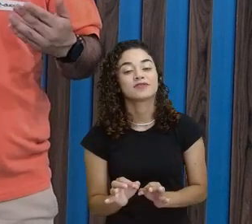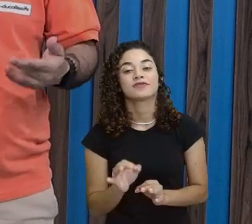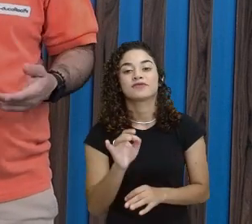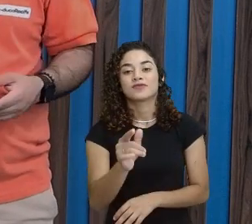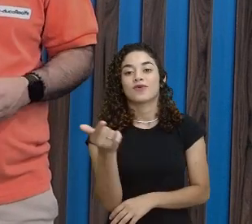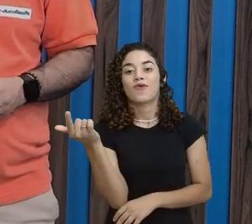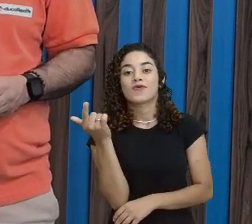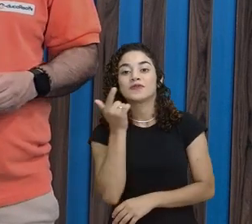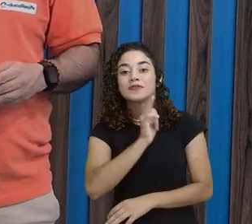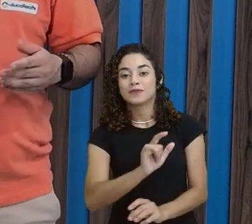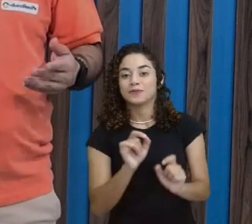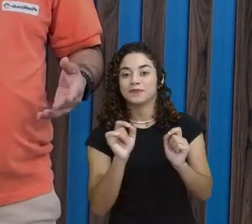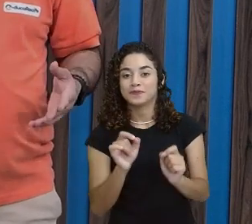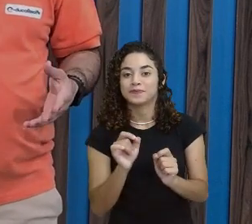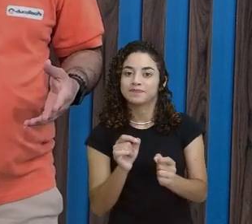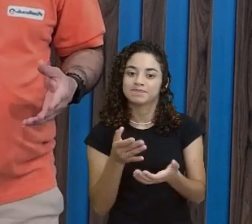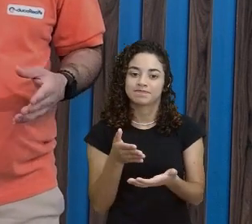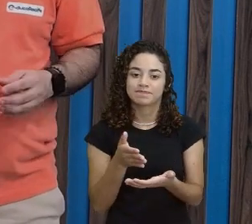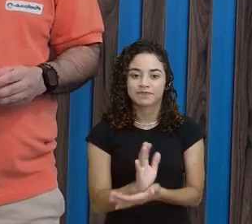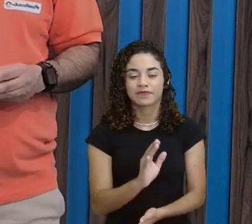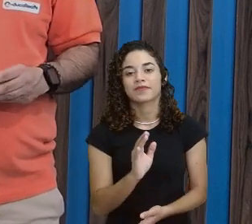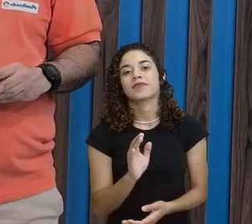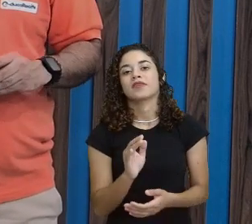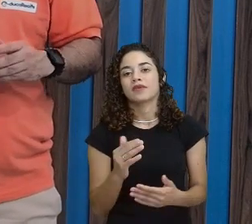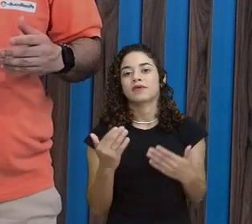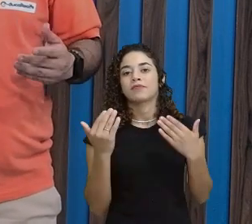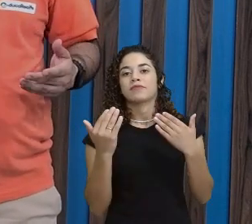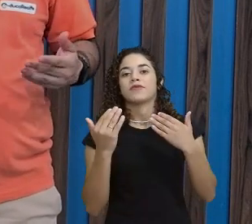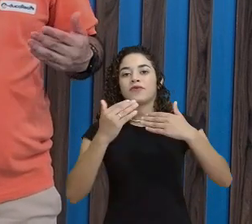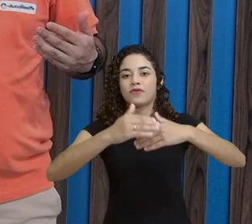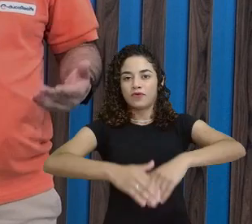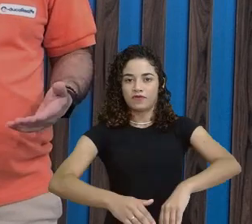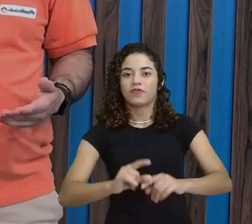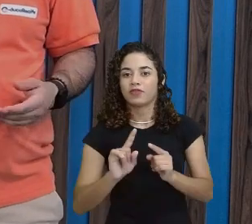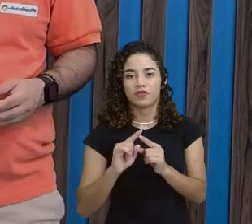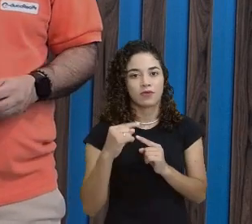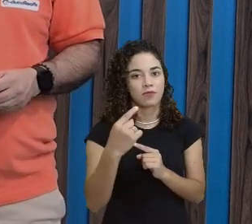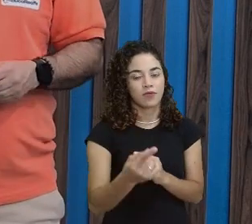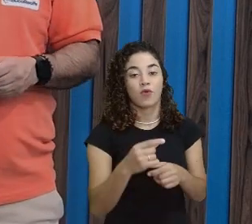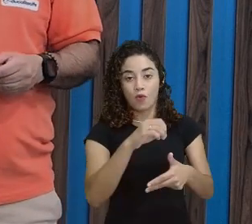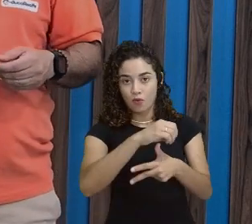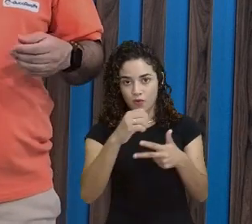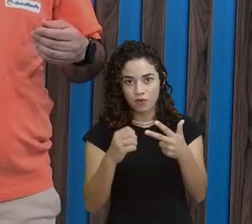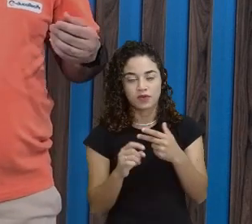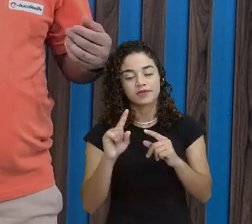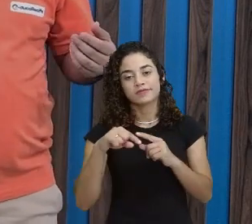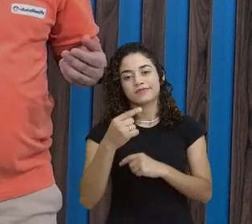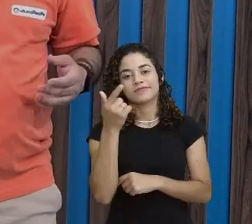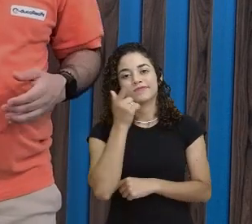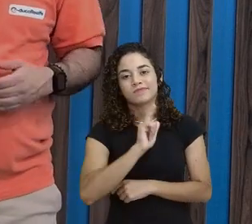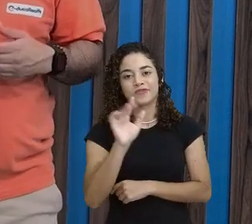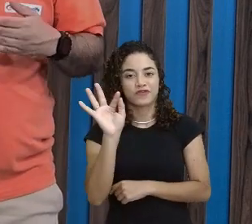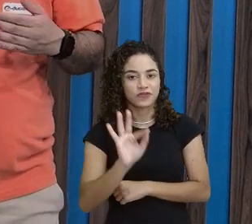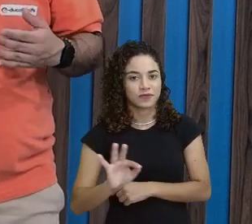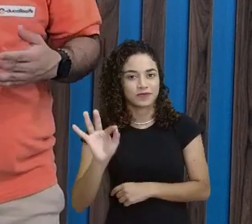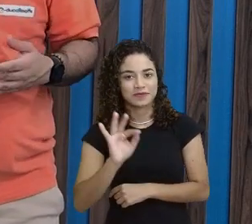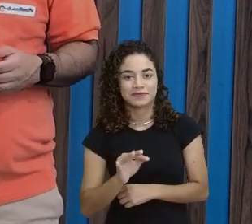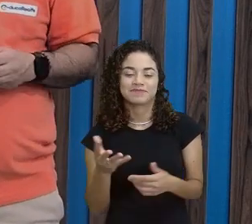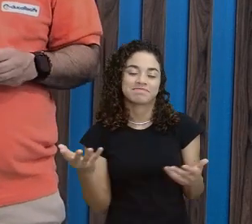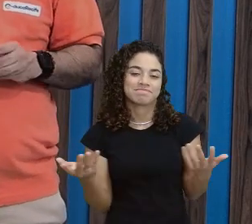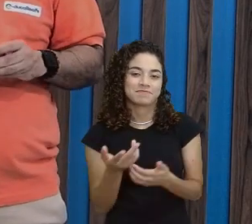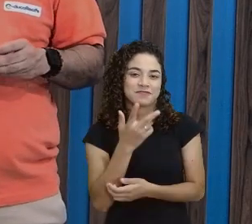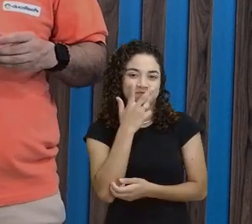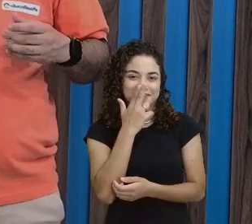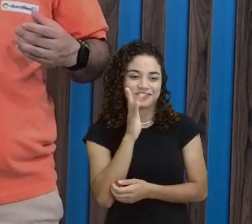possam realizar o Exame Nacional do Ensino Médio e entrar em uma universidade. Então a gente já se despede